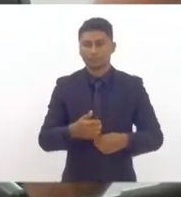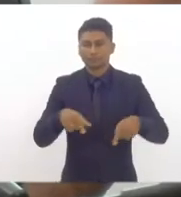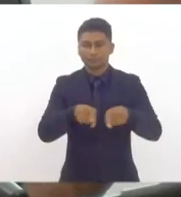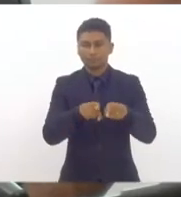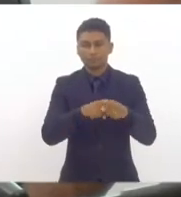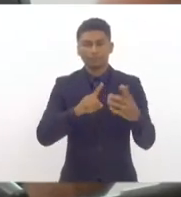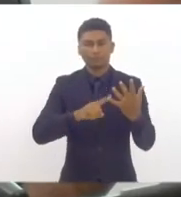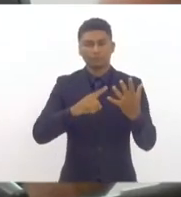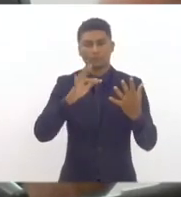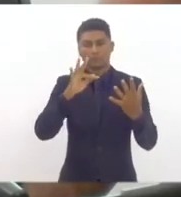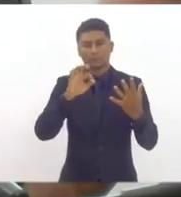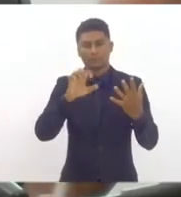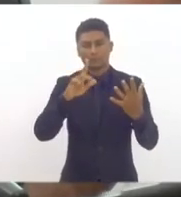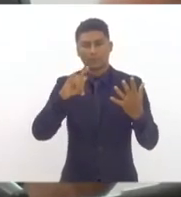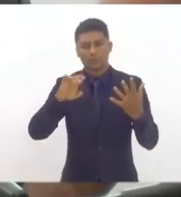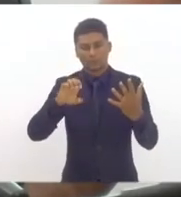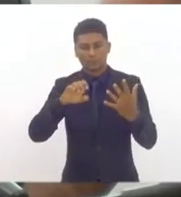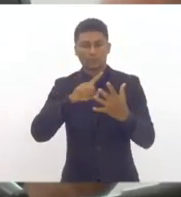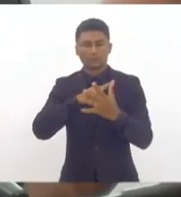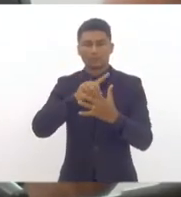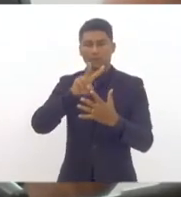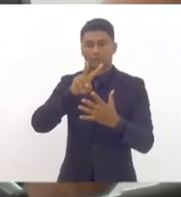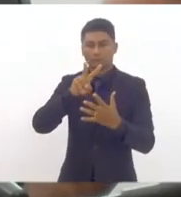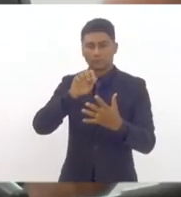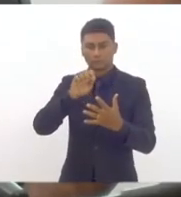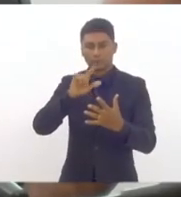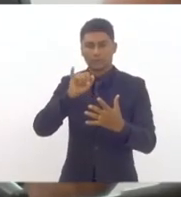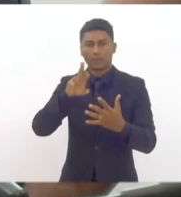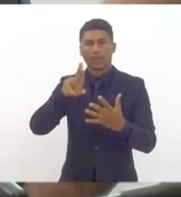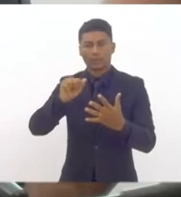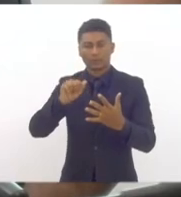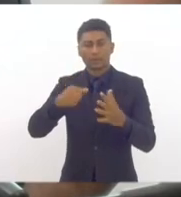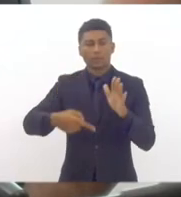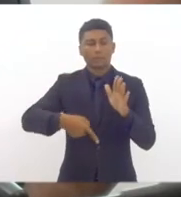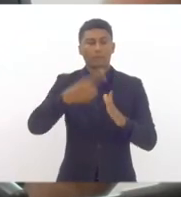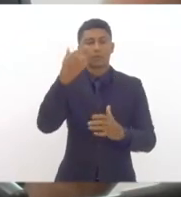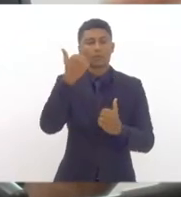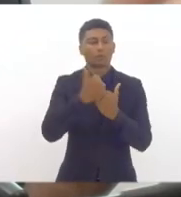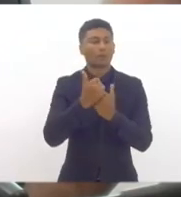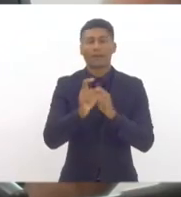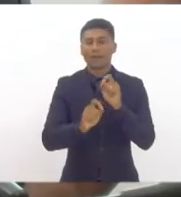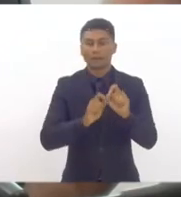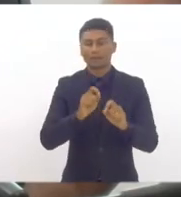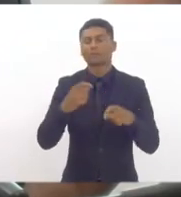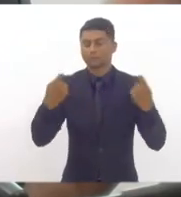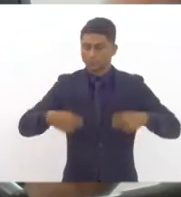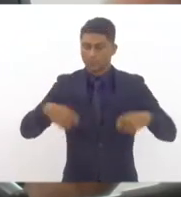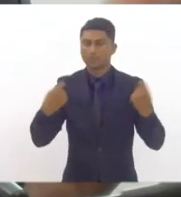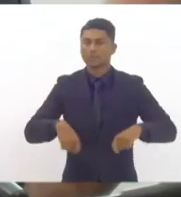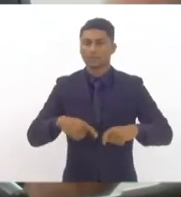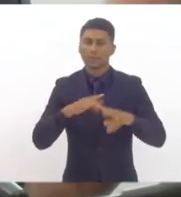entre Felipe e Valéria a questão da primeira suplência da ampla concorrência.